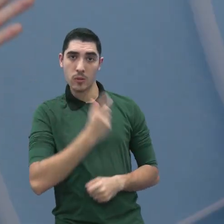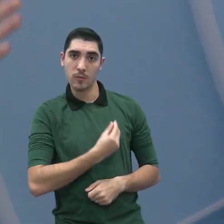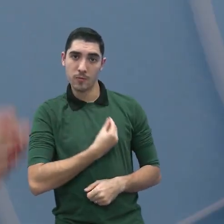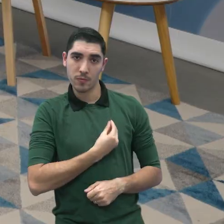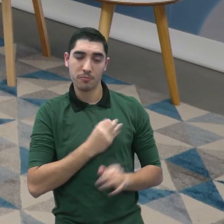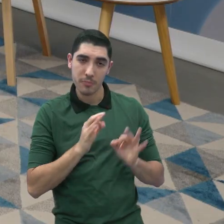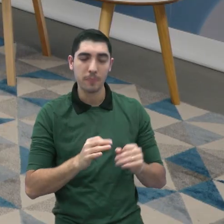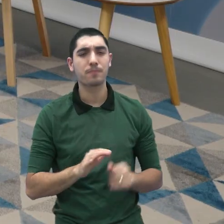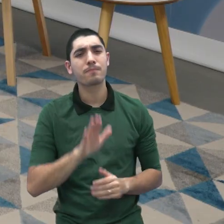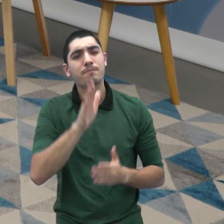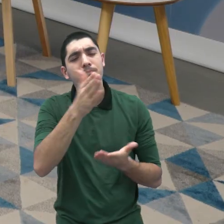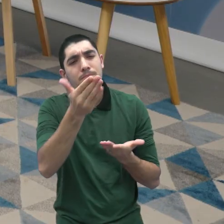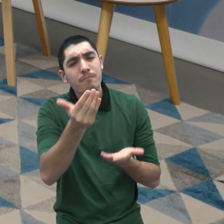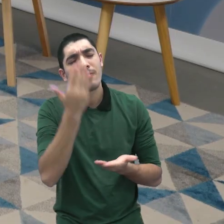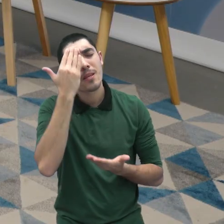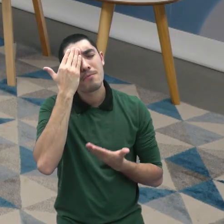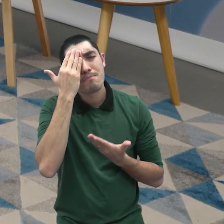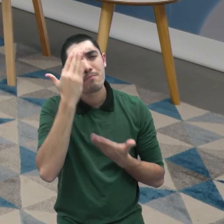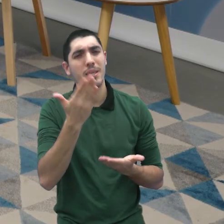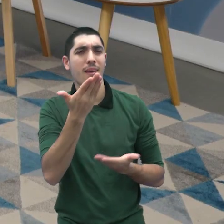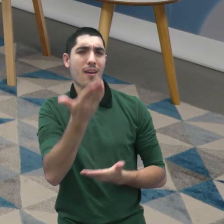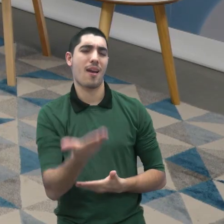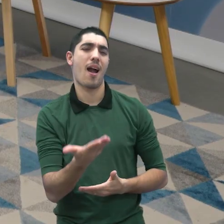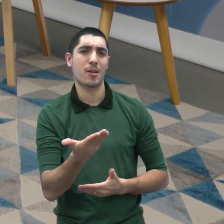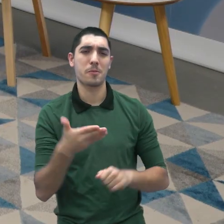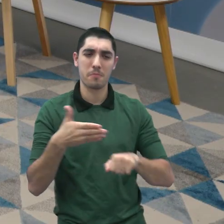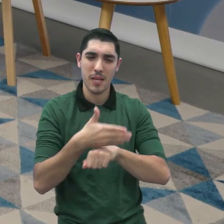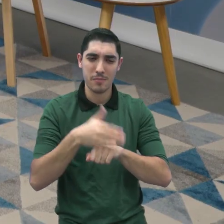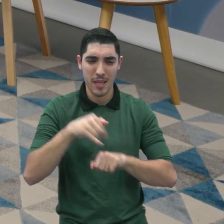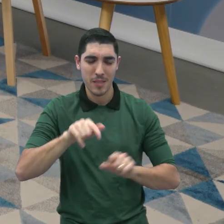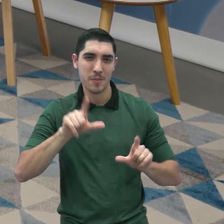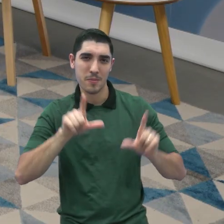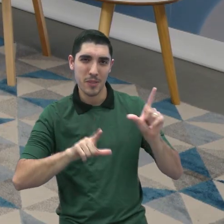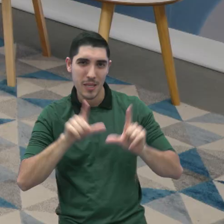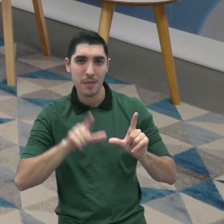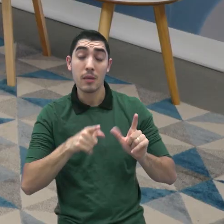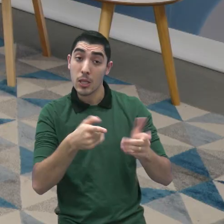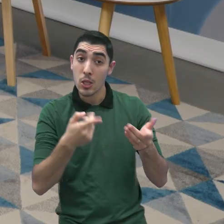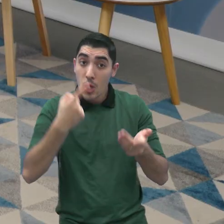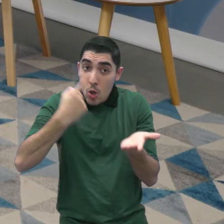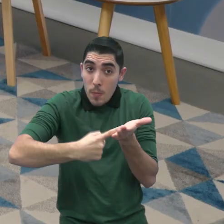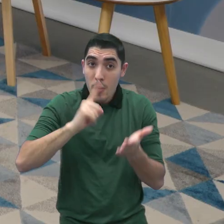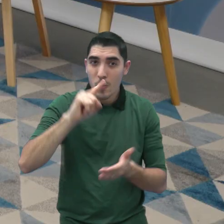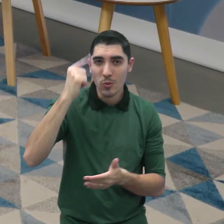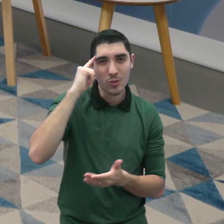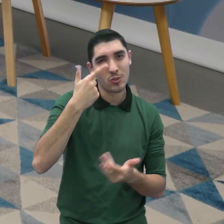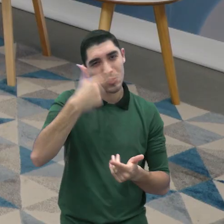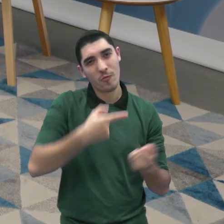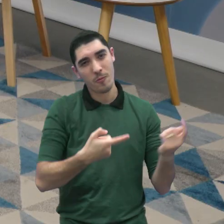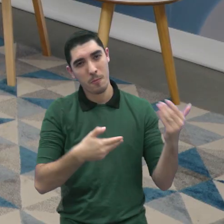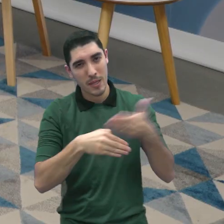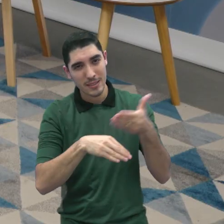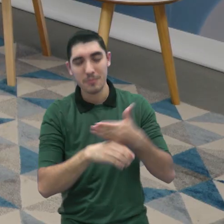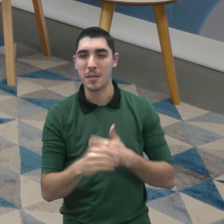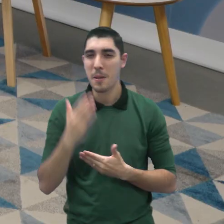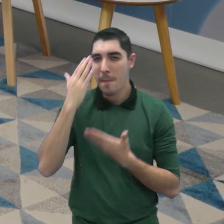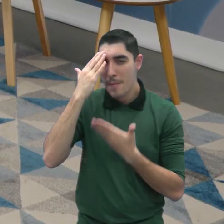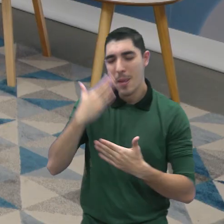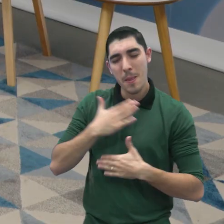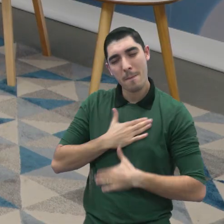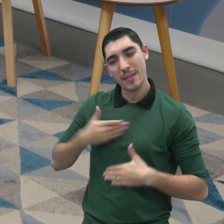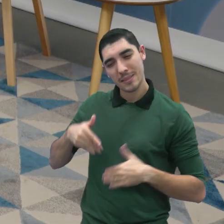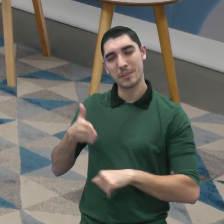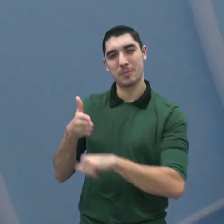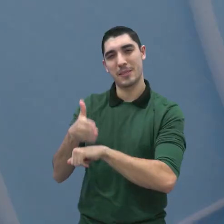né? Raimundo, obrigada, viu, pela sua participação aqui com a gente hoje e está convidado a voltar sempre. Obrigado, foi um prazer estar aqui com